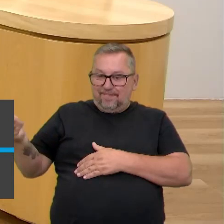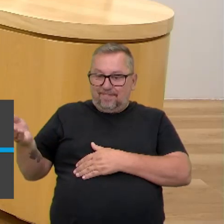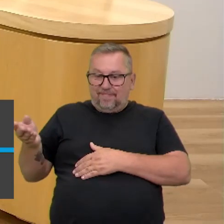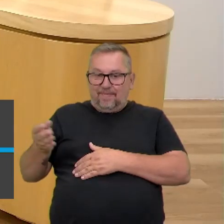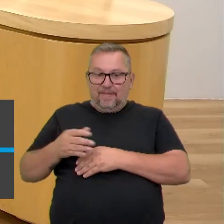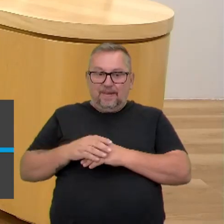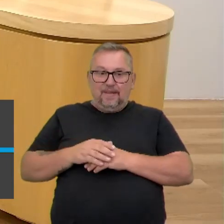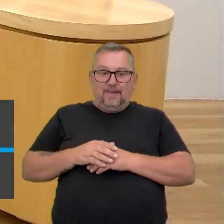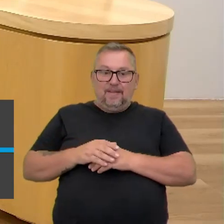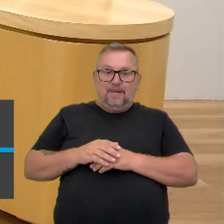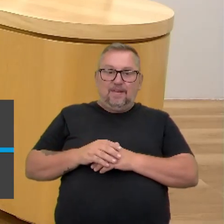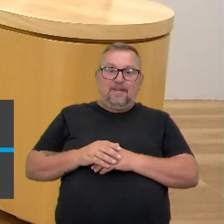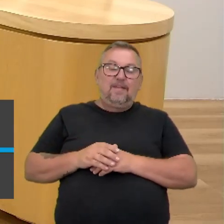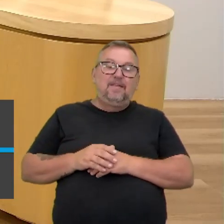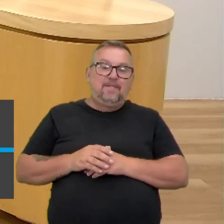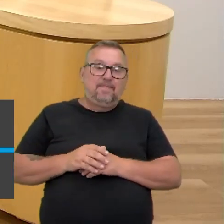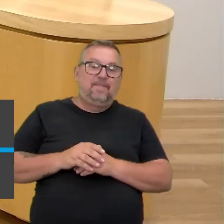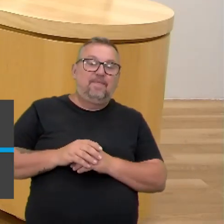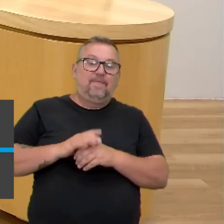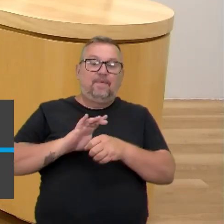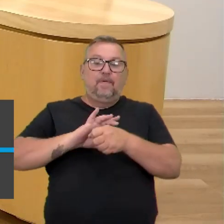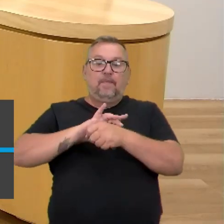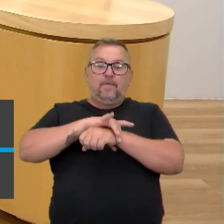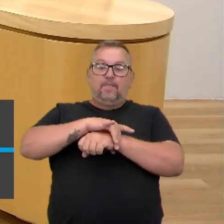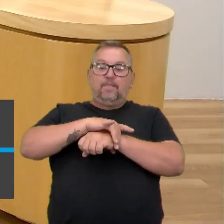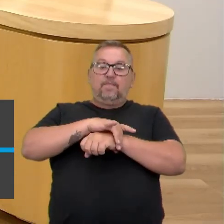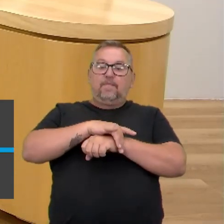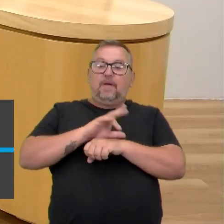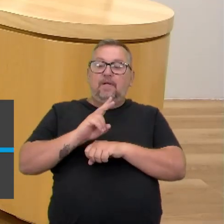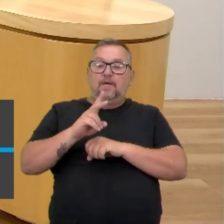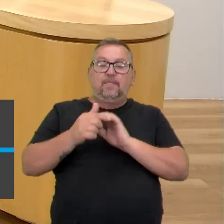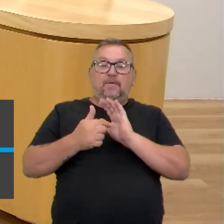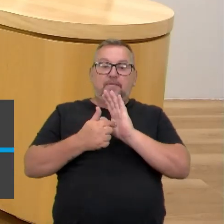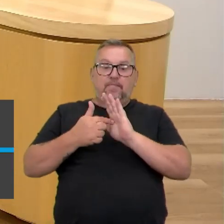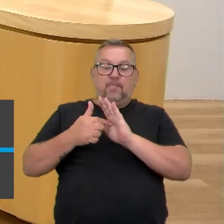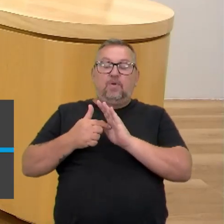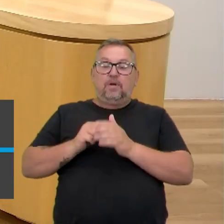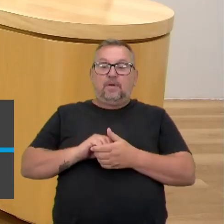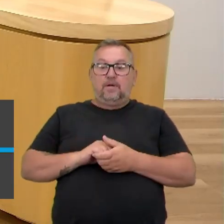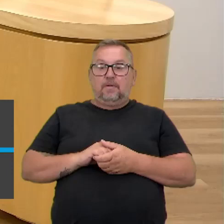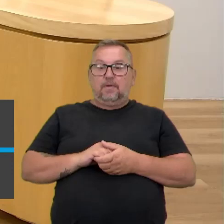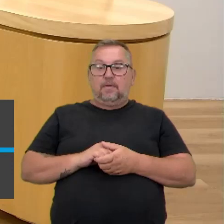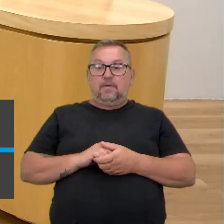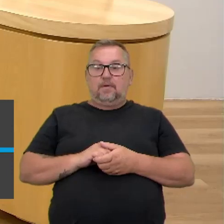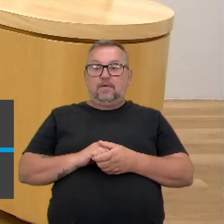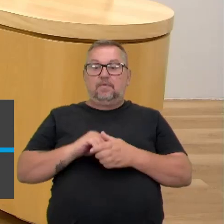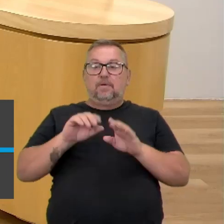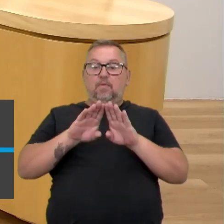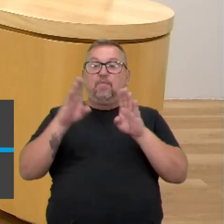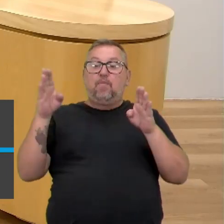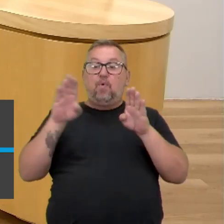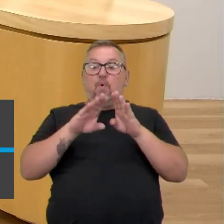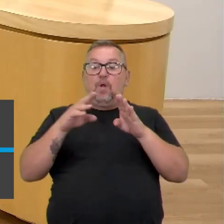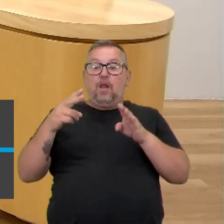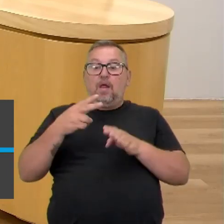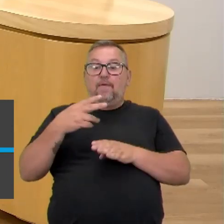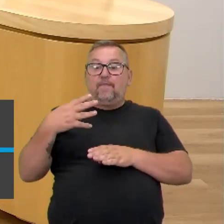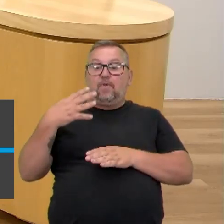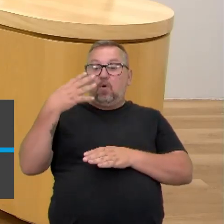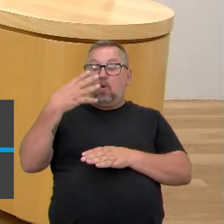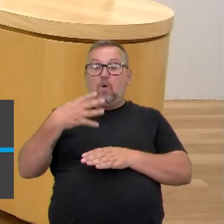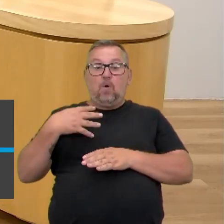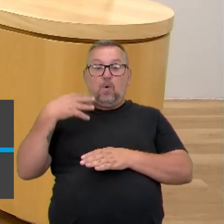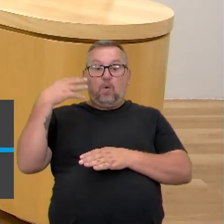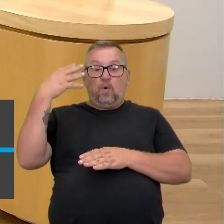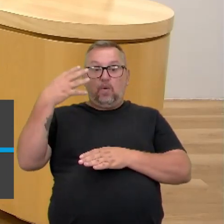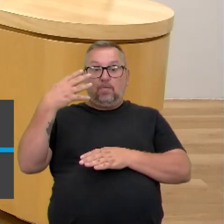A palavra segurança quase sempre ela vem em destaque. Segurança, portaria 24 horas, né?